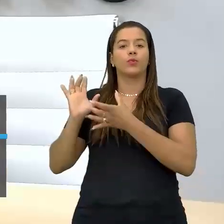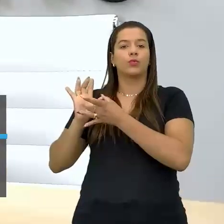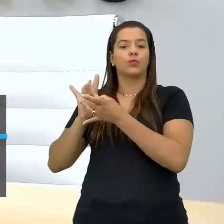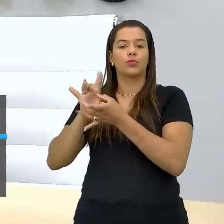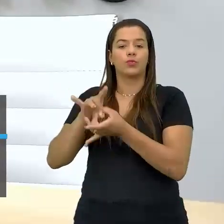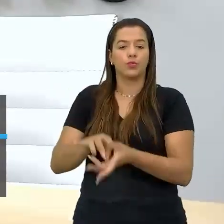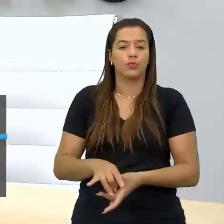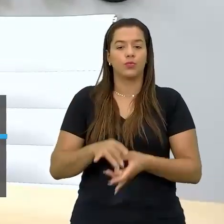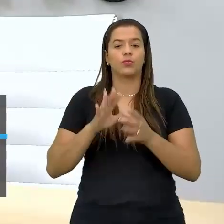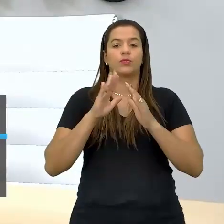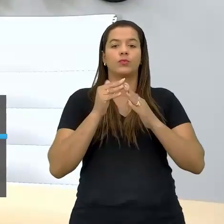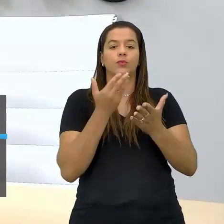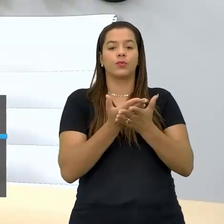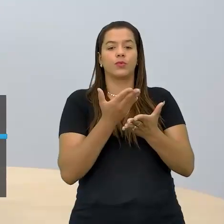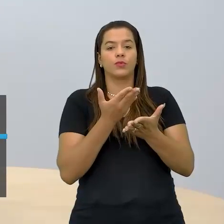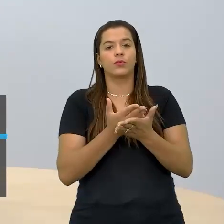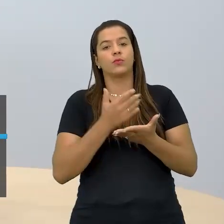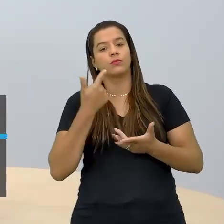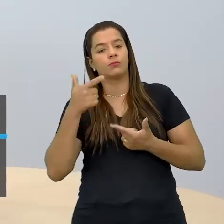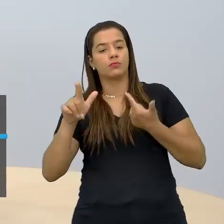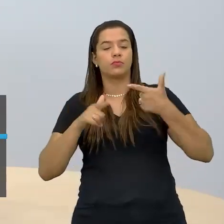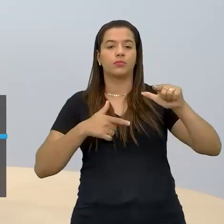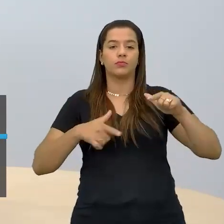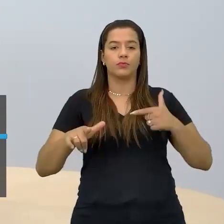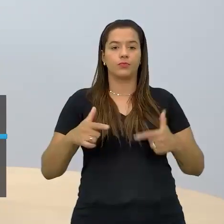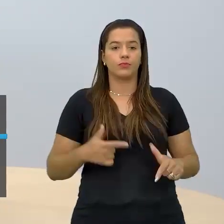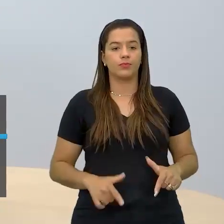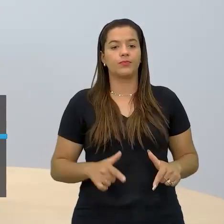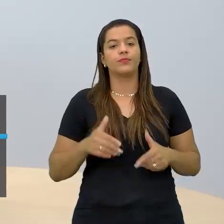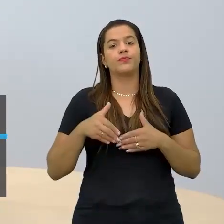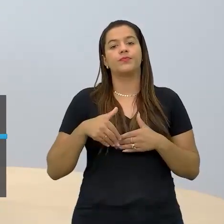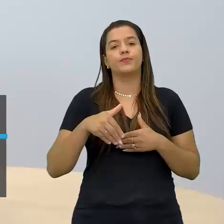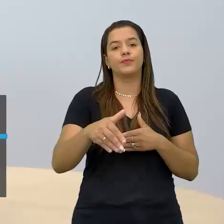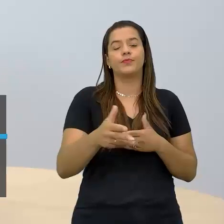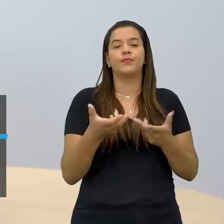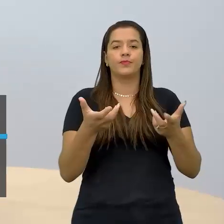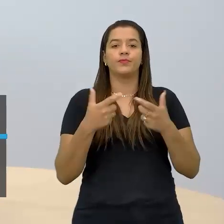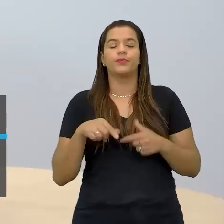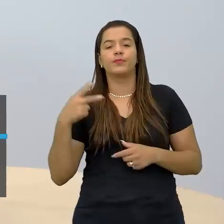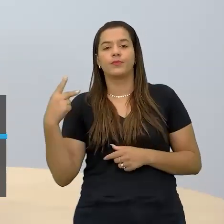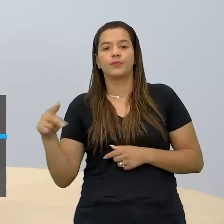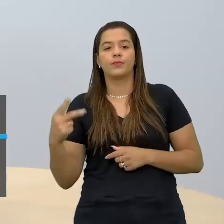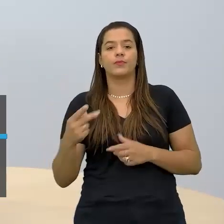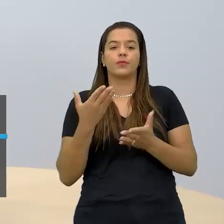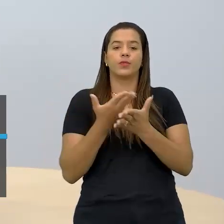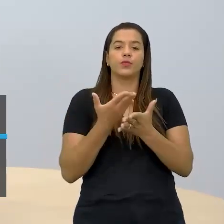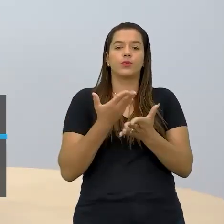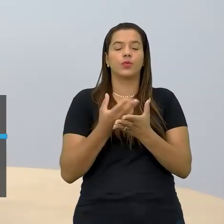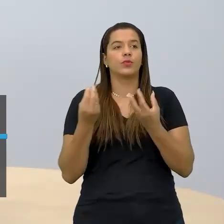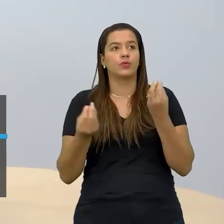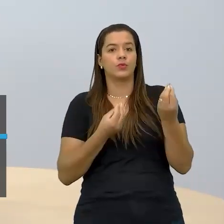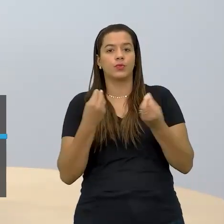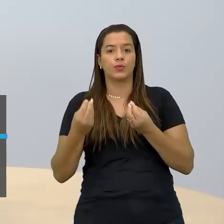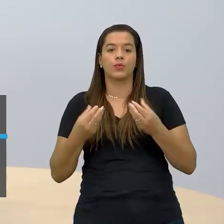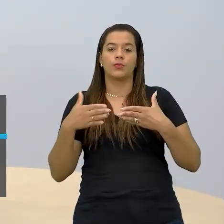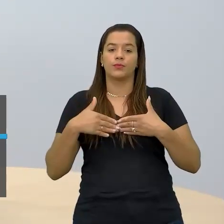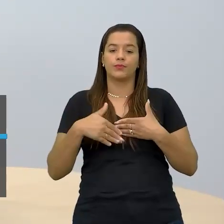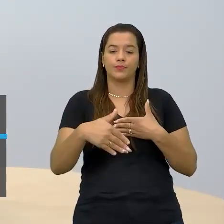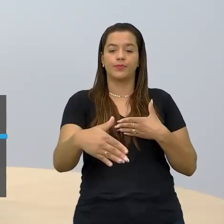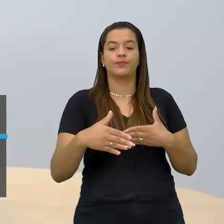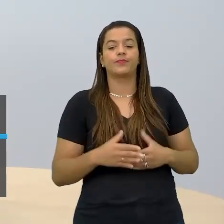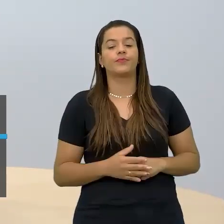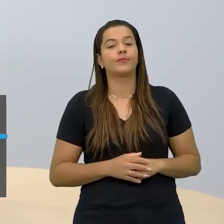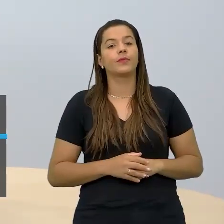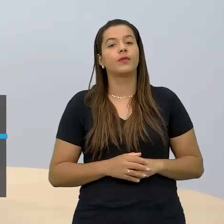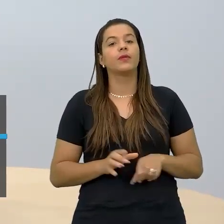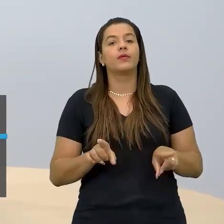escola, né? E aí, claro, levantada a partir dos interesses dos estudantes e, claro,